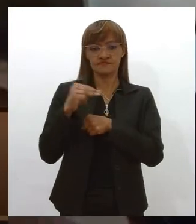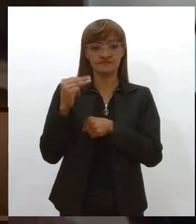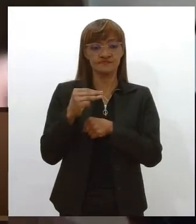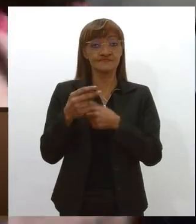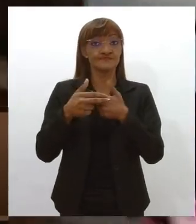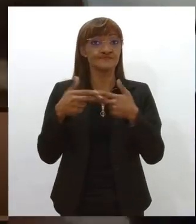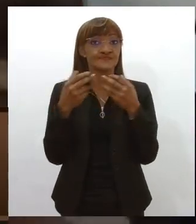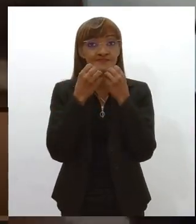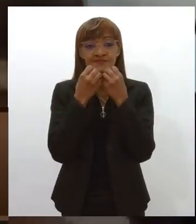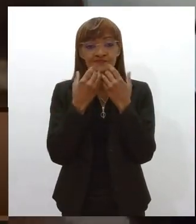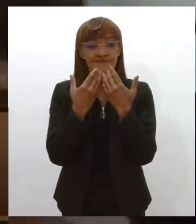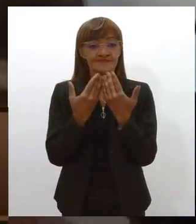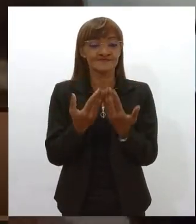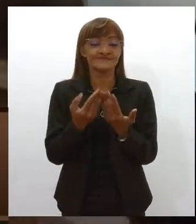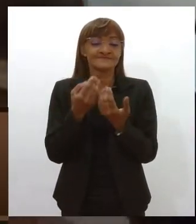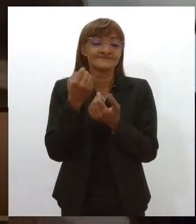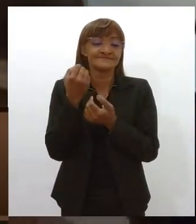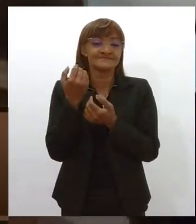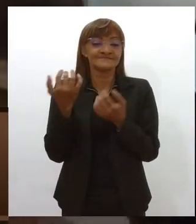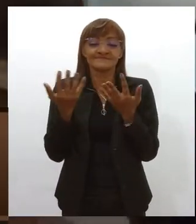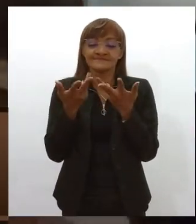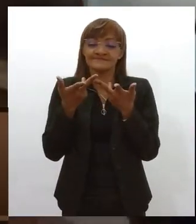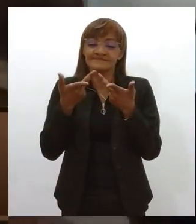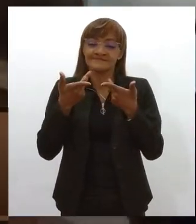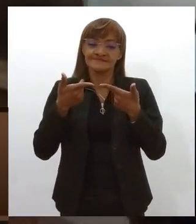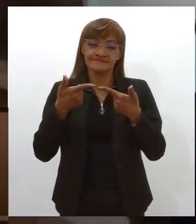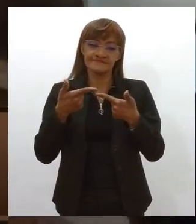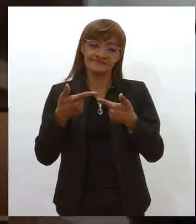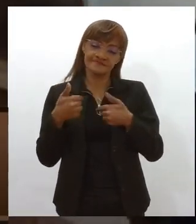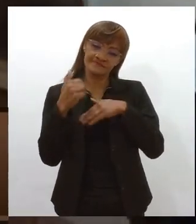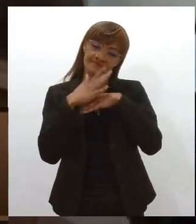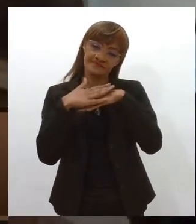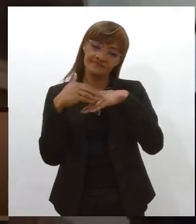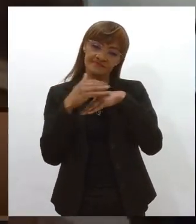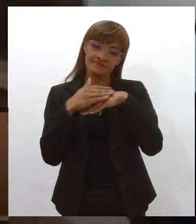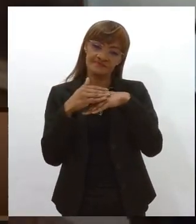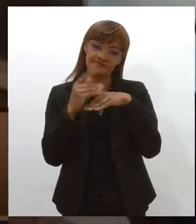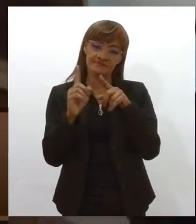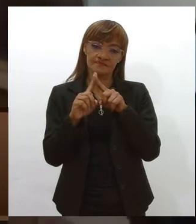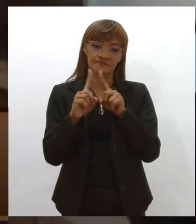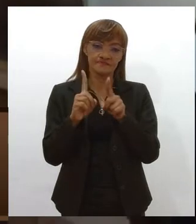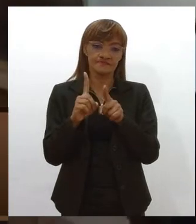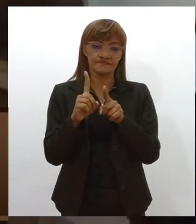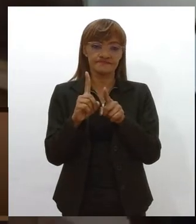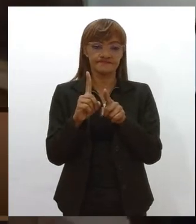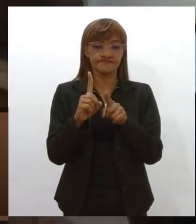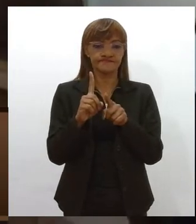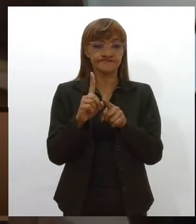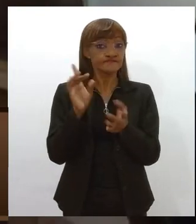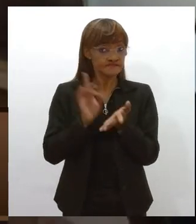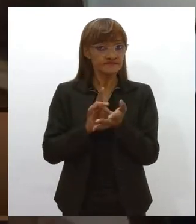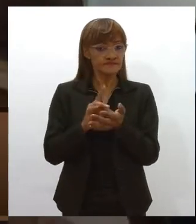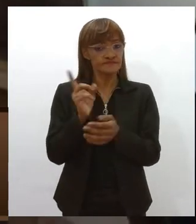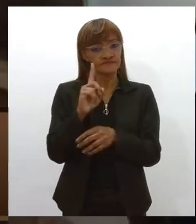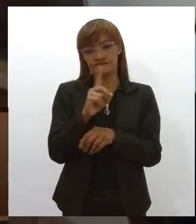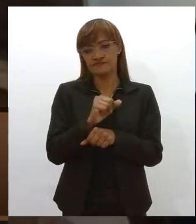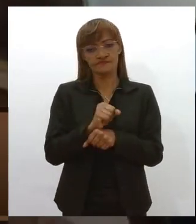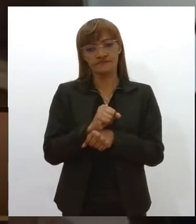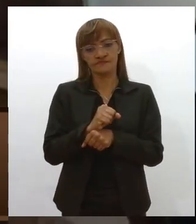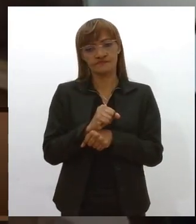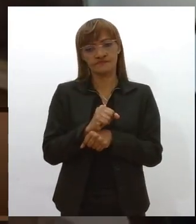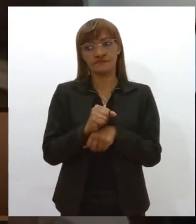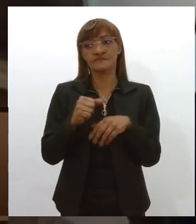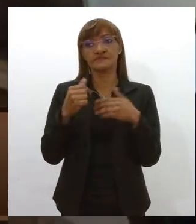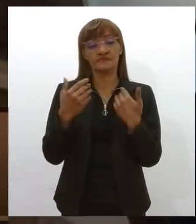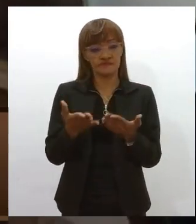pensa, uma coisa doce, uma pessoa que dá cola e dá carinho. Mas nunca nos tratam da gente, a verdade, dessa maneira. Então, a gente